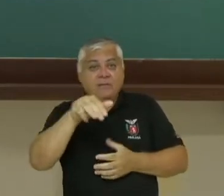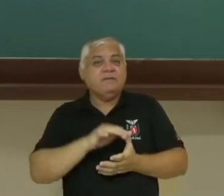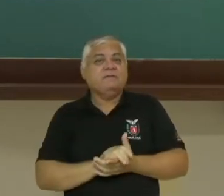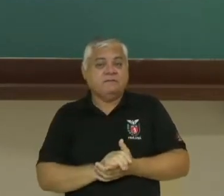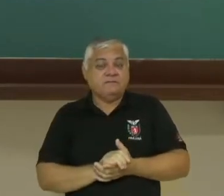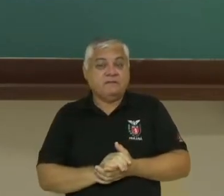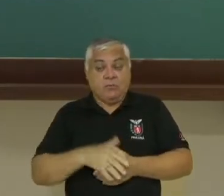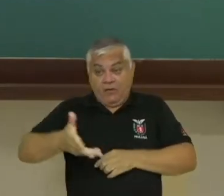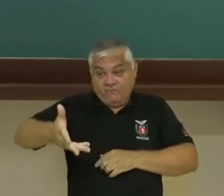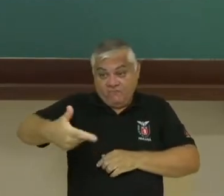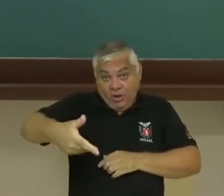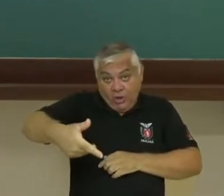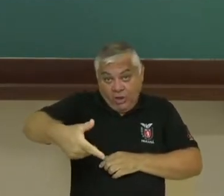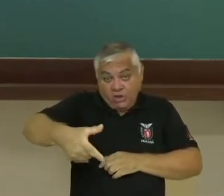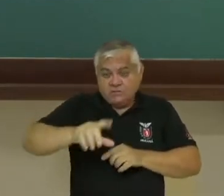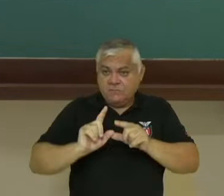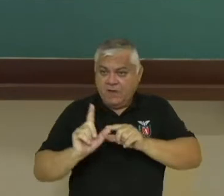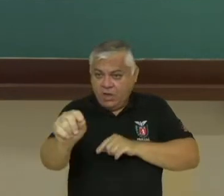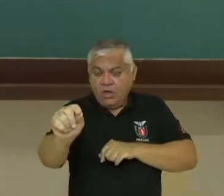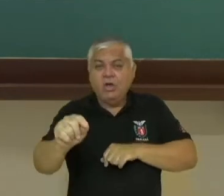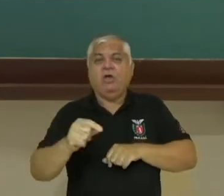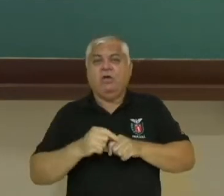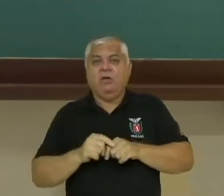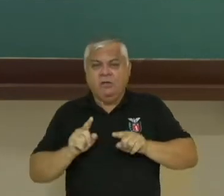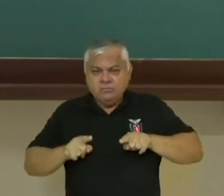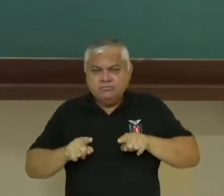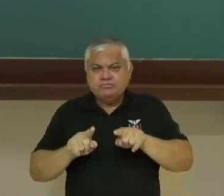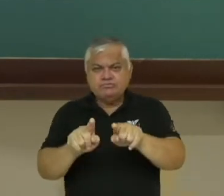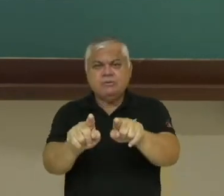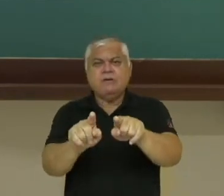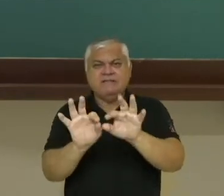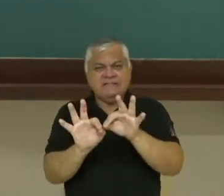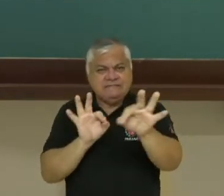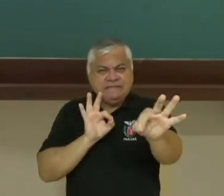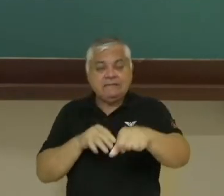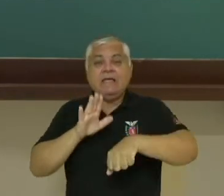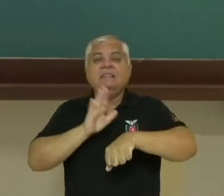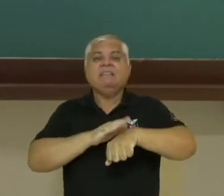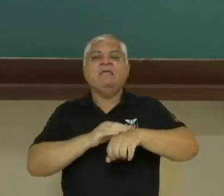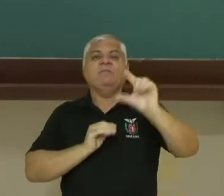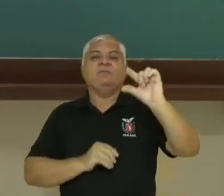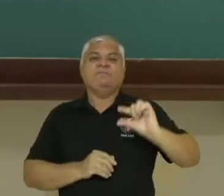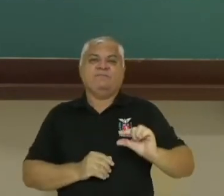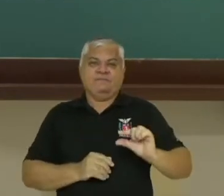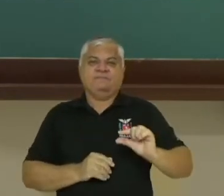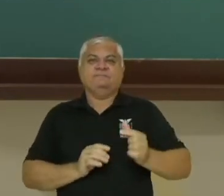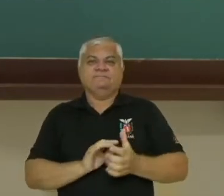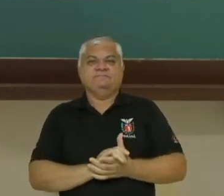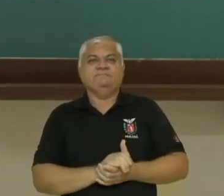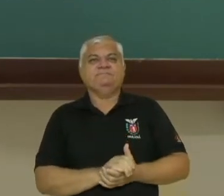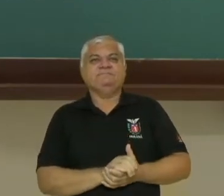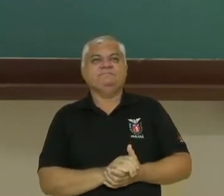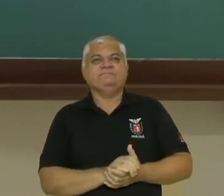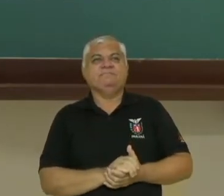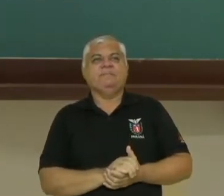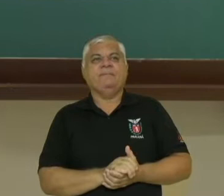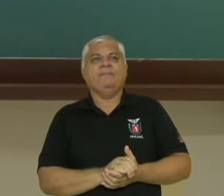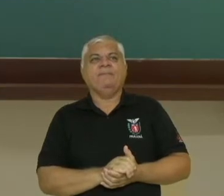maior a velocidade, maior a distância percorrida, quanto menor a velocidade, menos tempo nós teremos envolvido.